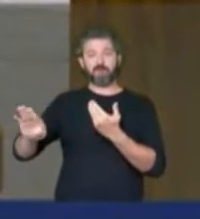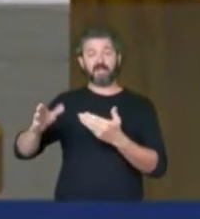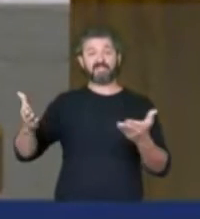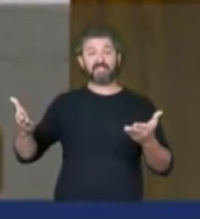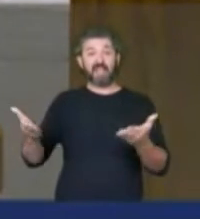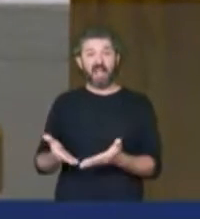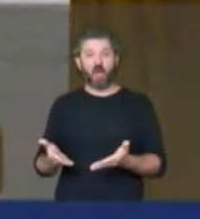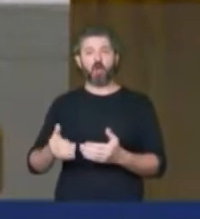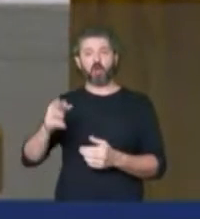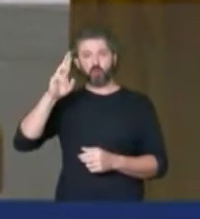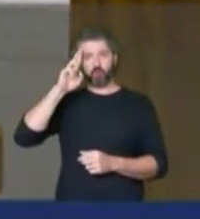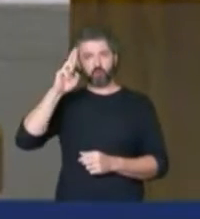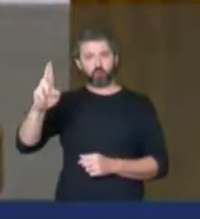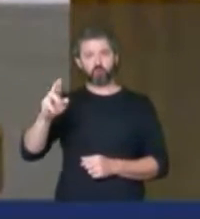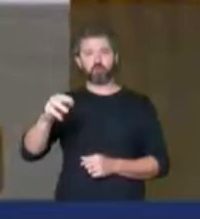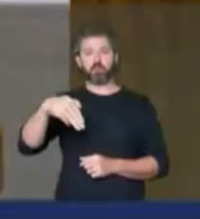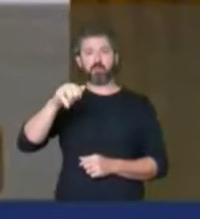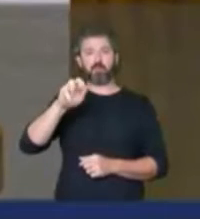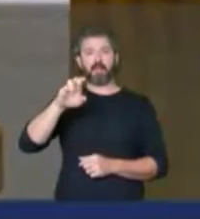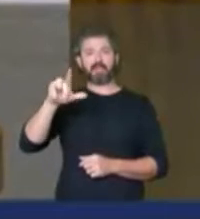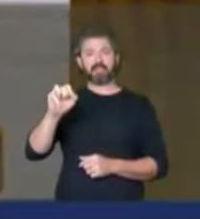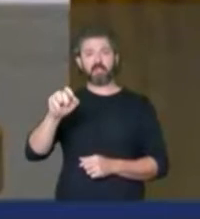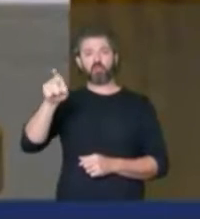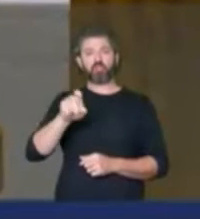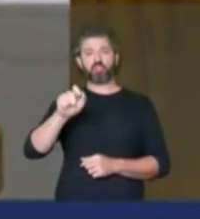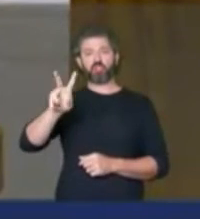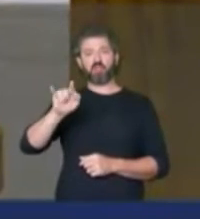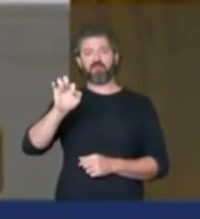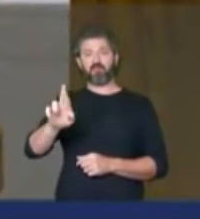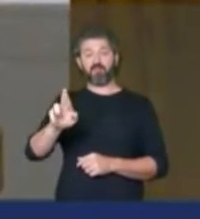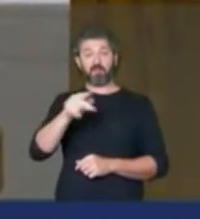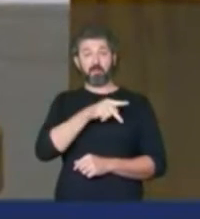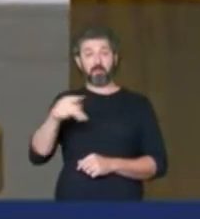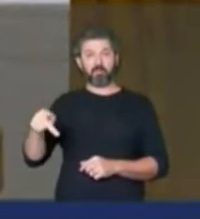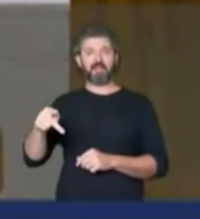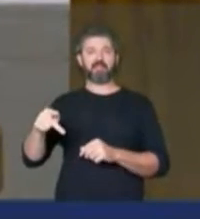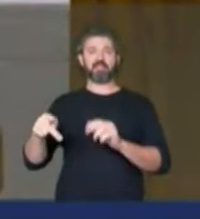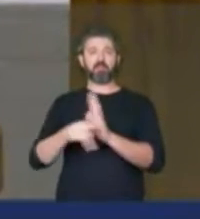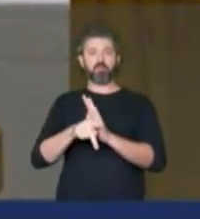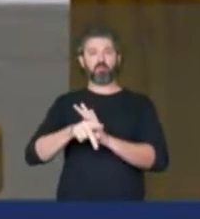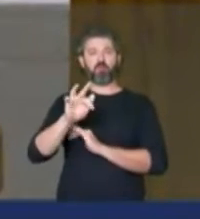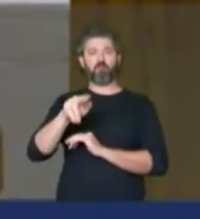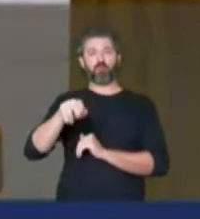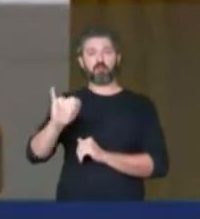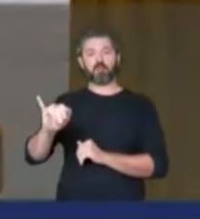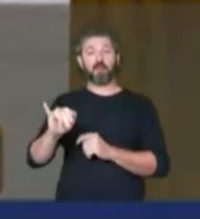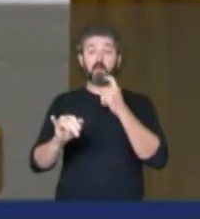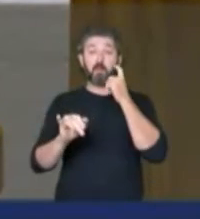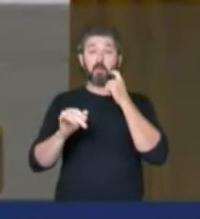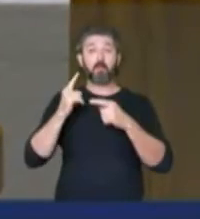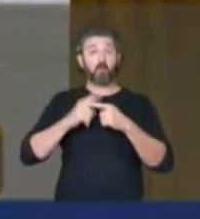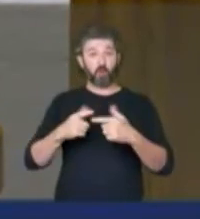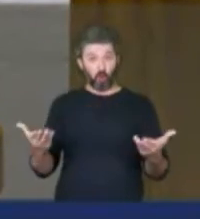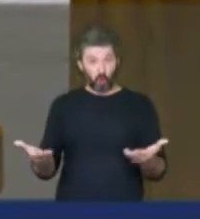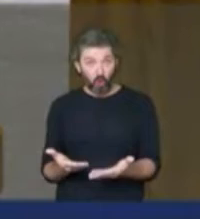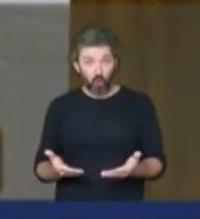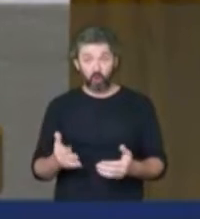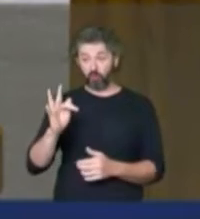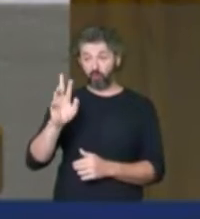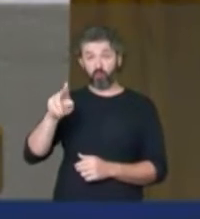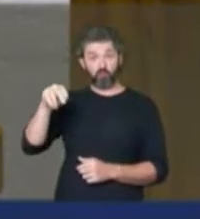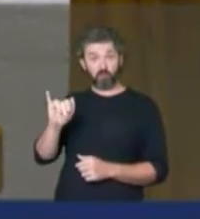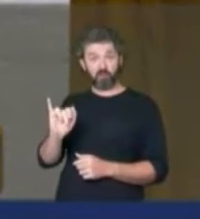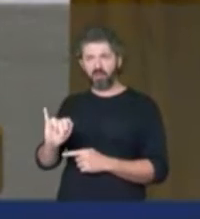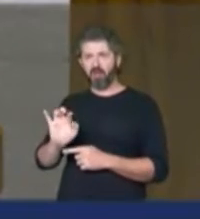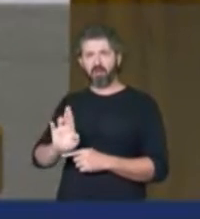afastamento imediato do senhor Marcelo Xavier, presidente da FUNAI. Porque hoje a